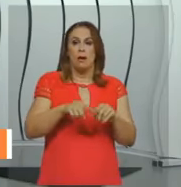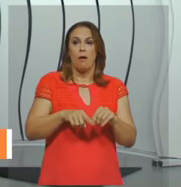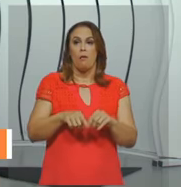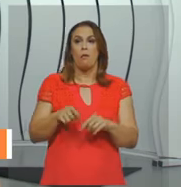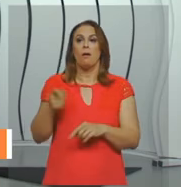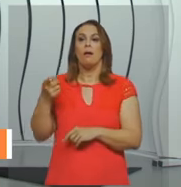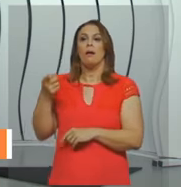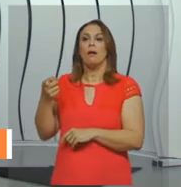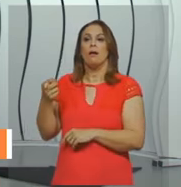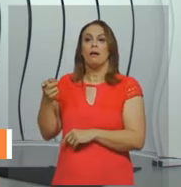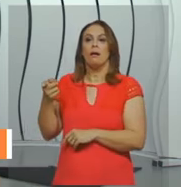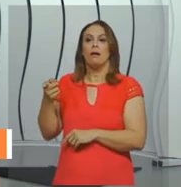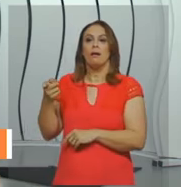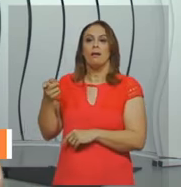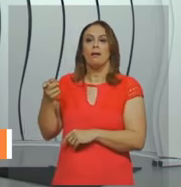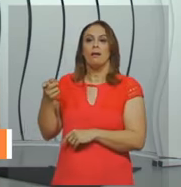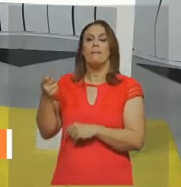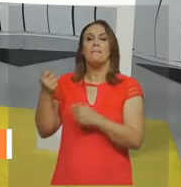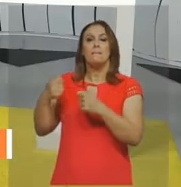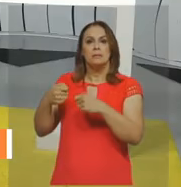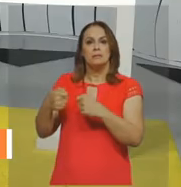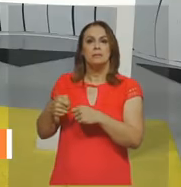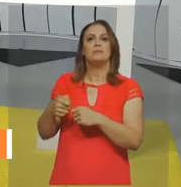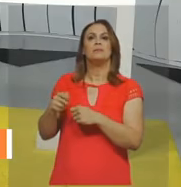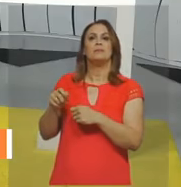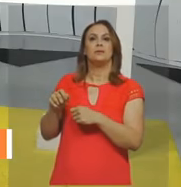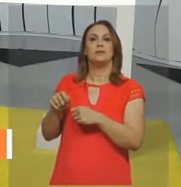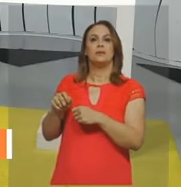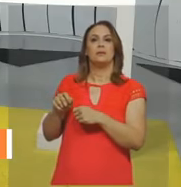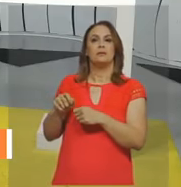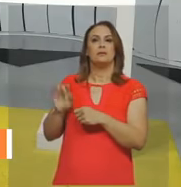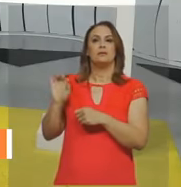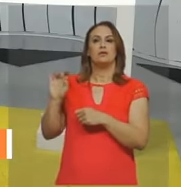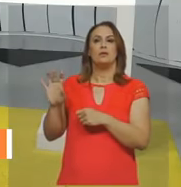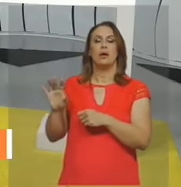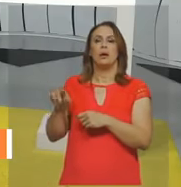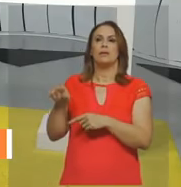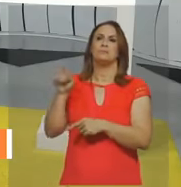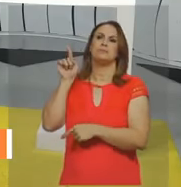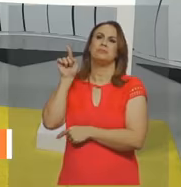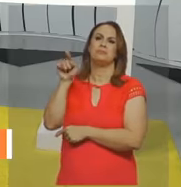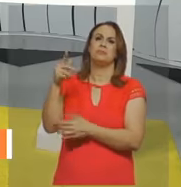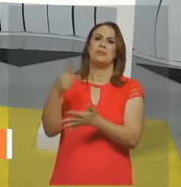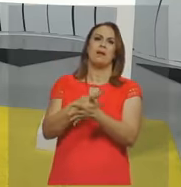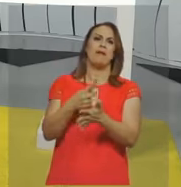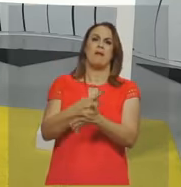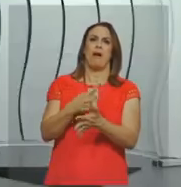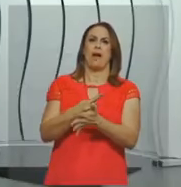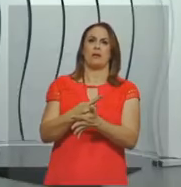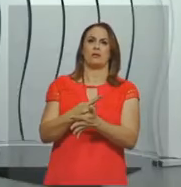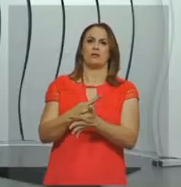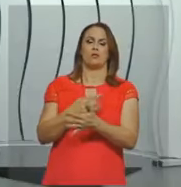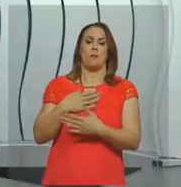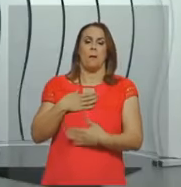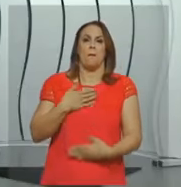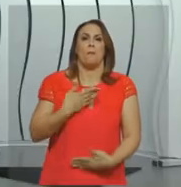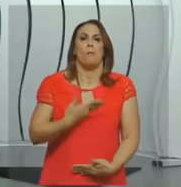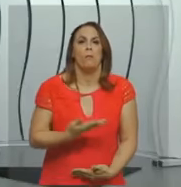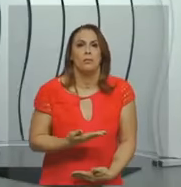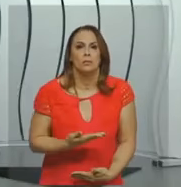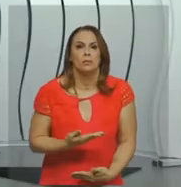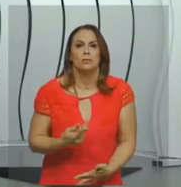olha, e pegar o objeto. Mas às vezes a gente faz assim, ó, inclina o corpo. Está errado, né?